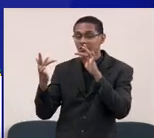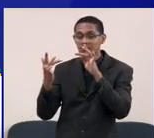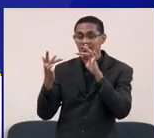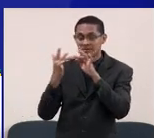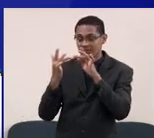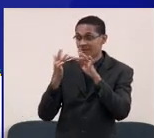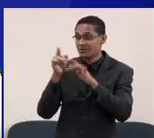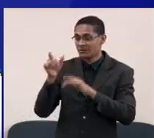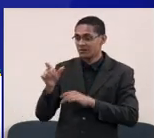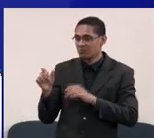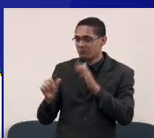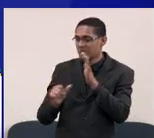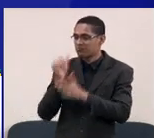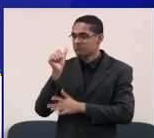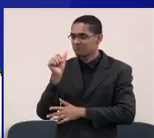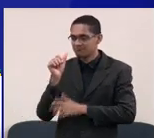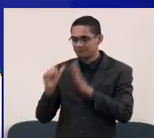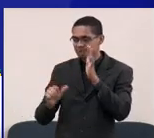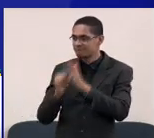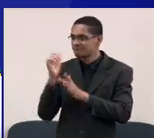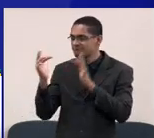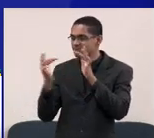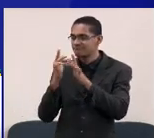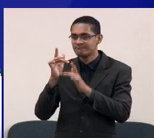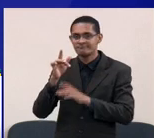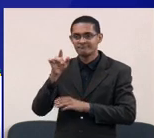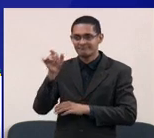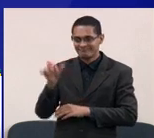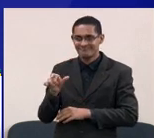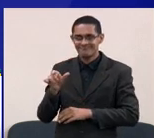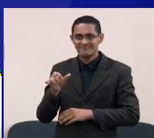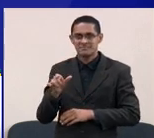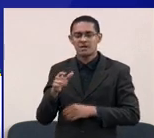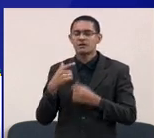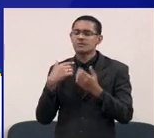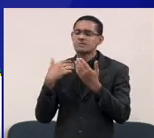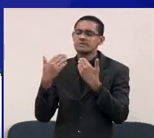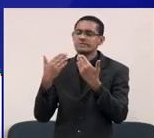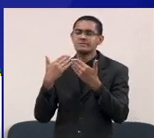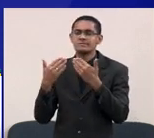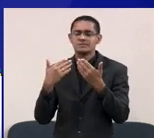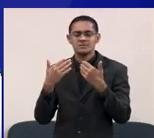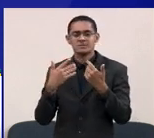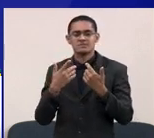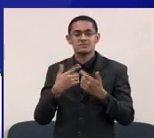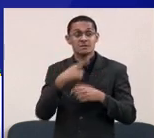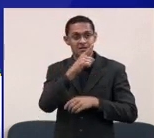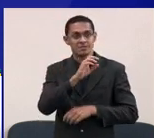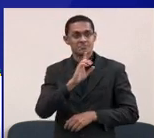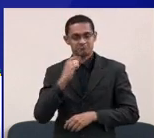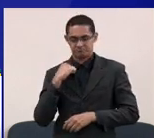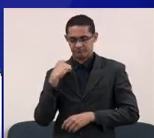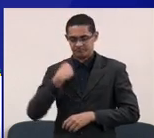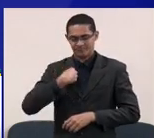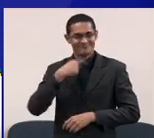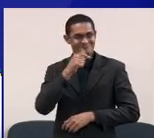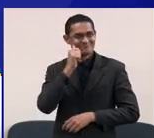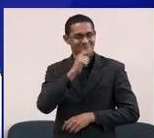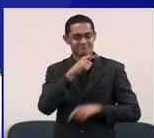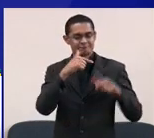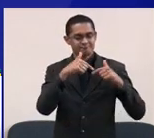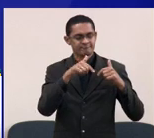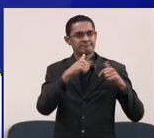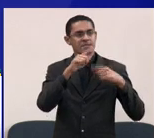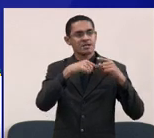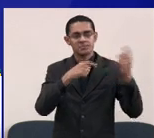com o Valdez. E, conversando, não sei o que, ele vinha comigo, eu saía da delegacia de mulheres, onde eu tirava plantão, vinha para